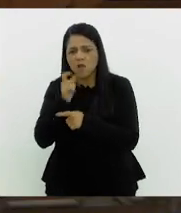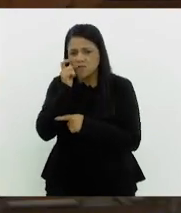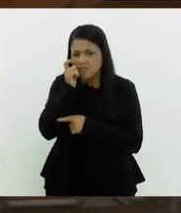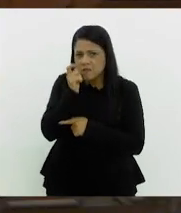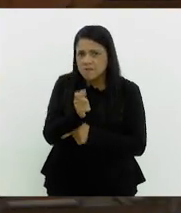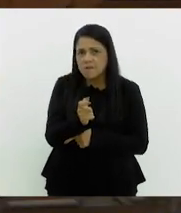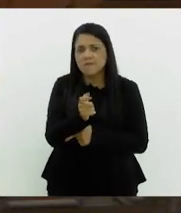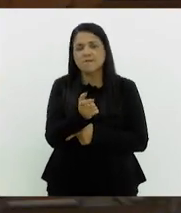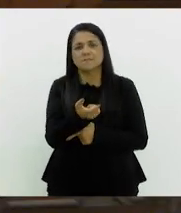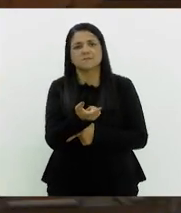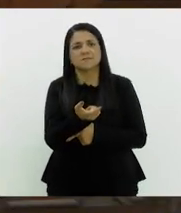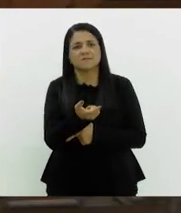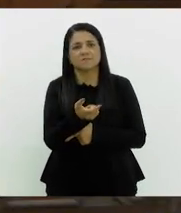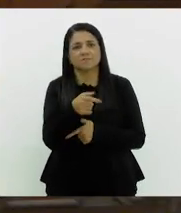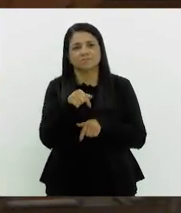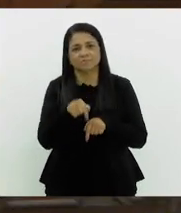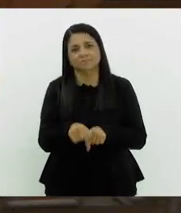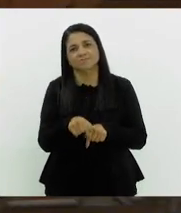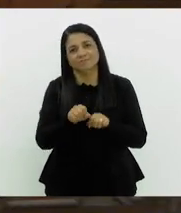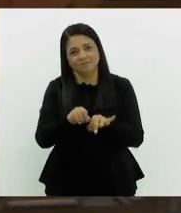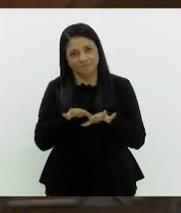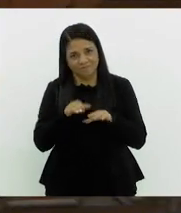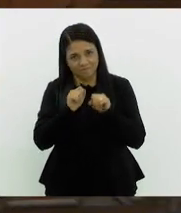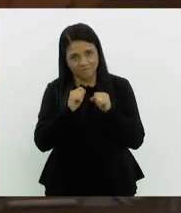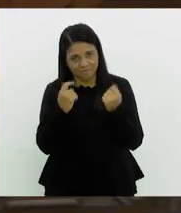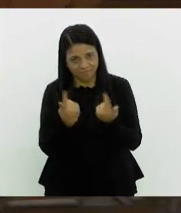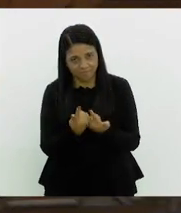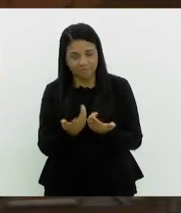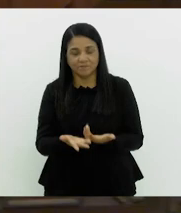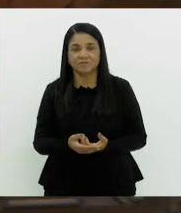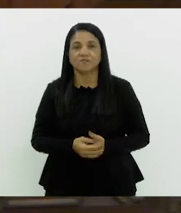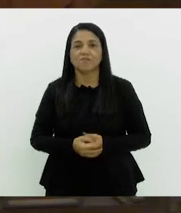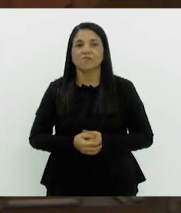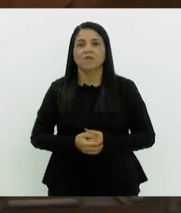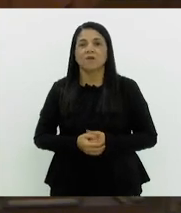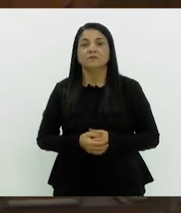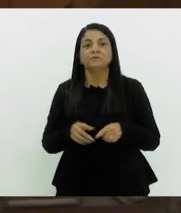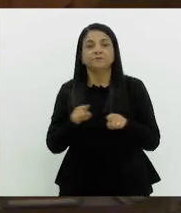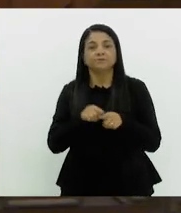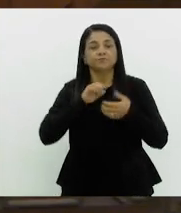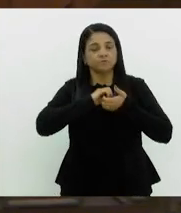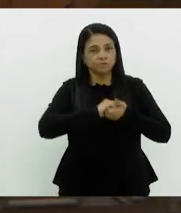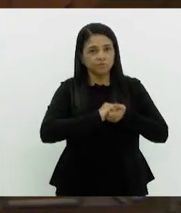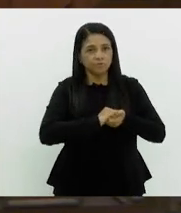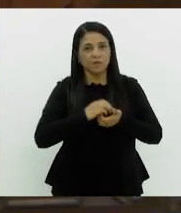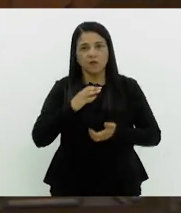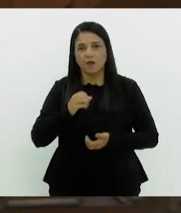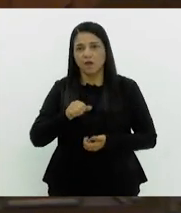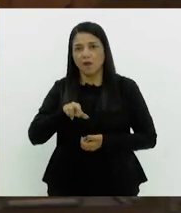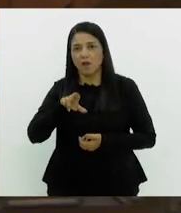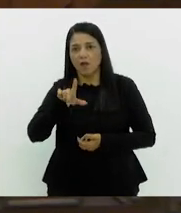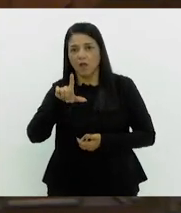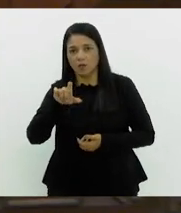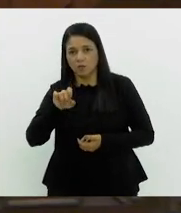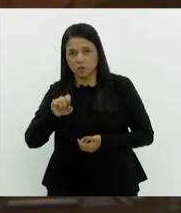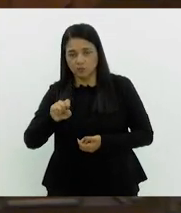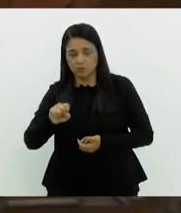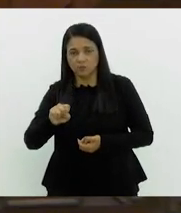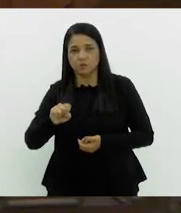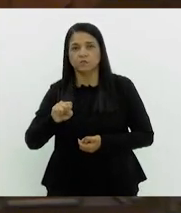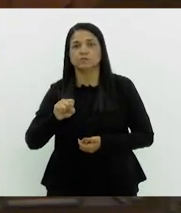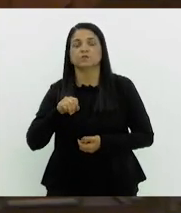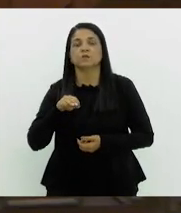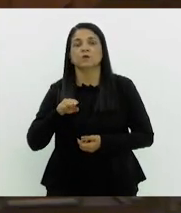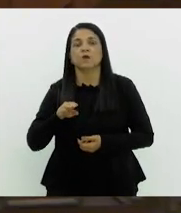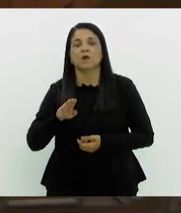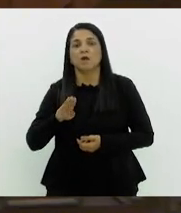são apreciados aqui nessa casa. Eu quero saudar também o Carlos Roberto Alckmin, colega lá de São Paulo,